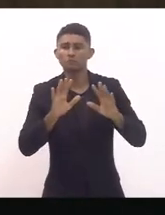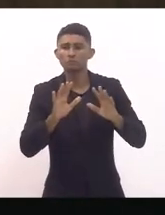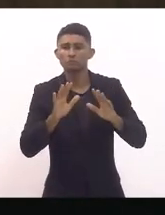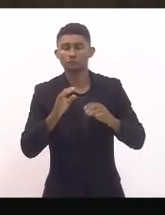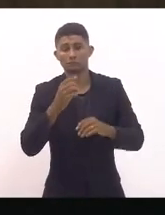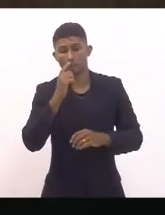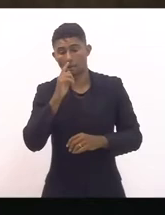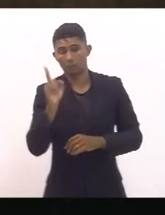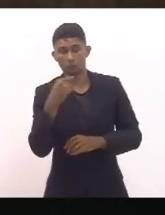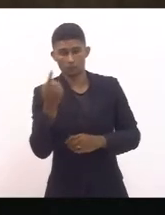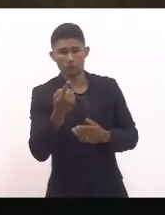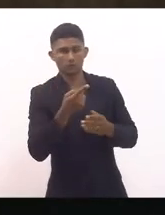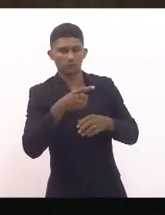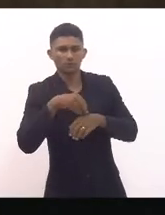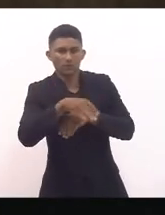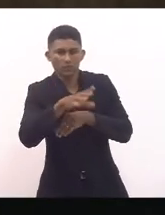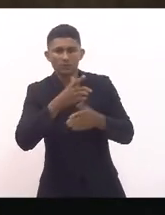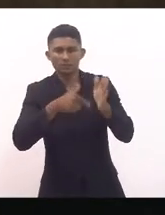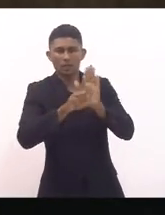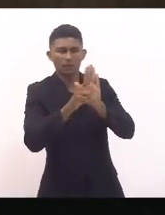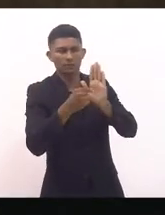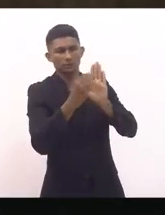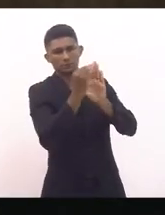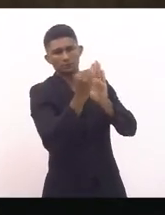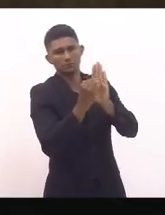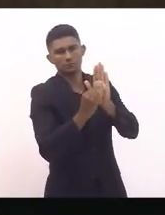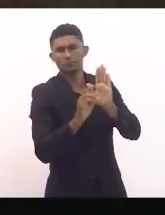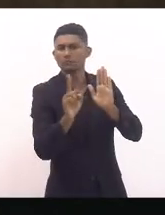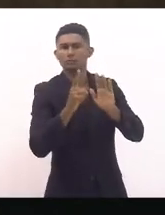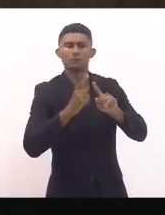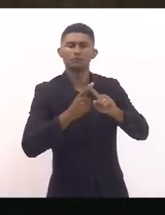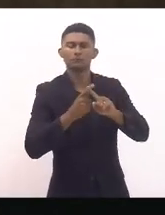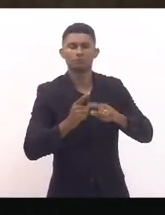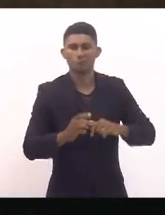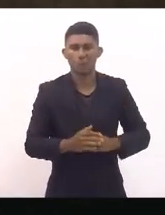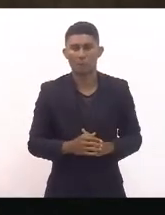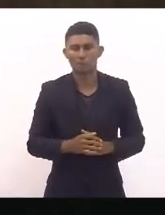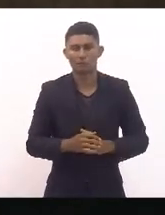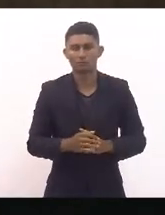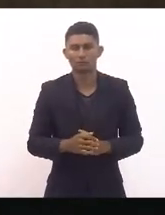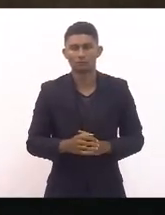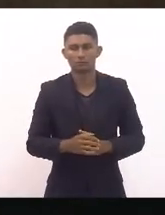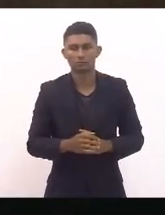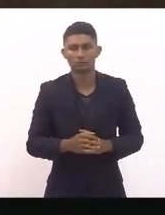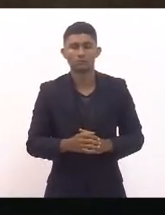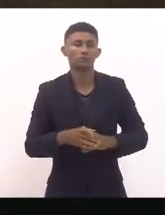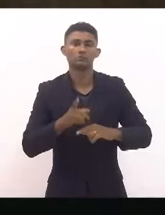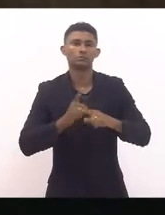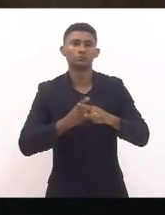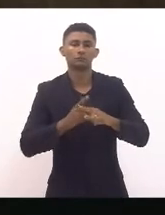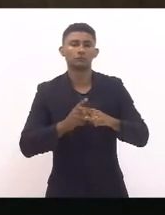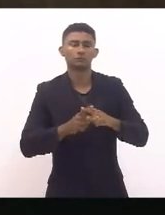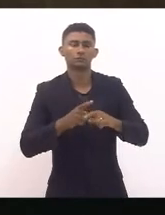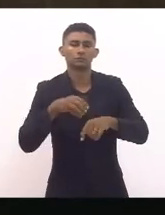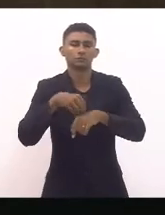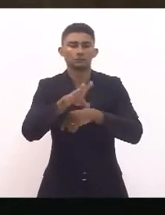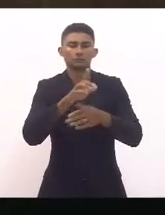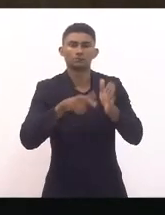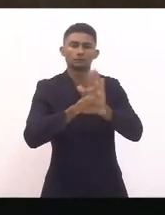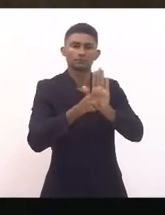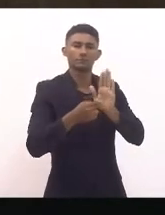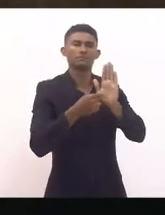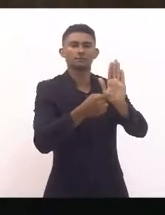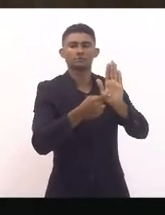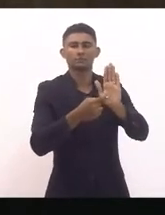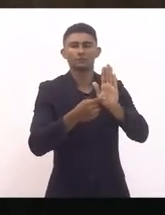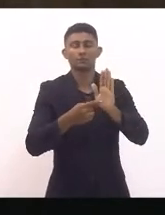estaremos inseridos nessa questão, porque foi apresentada uma indicação quando acordado